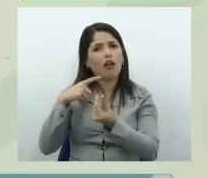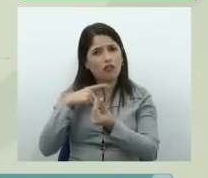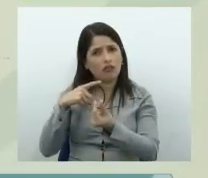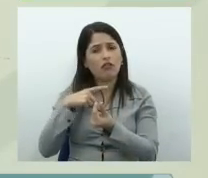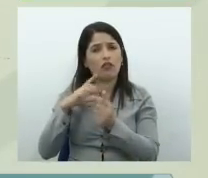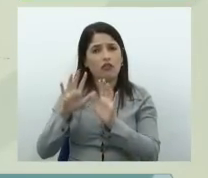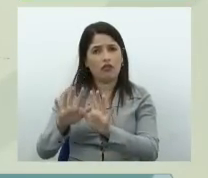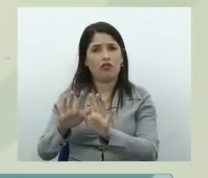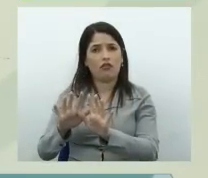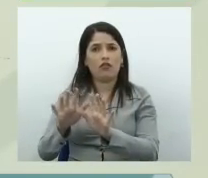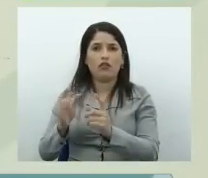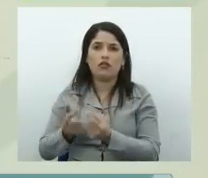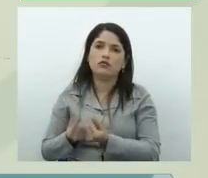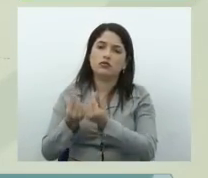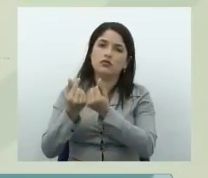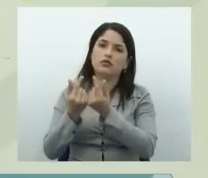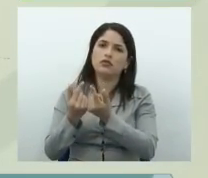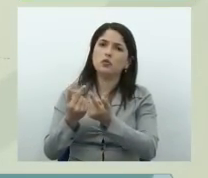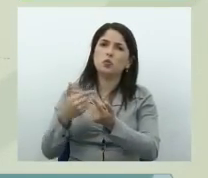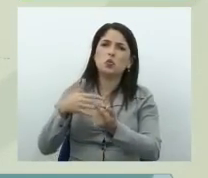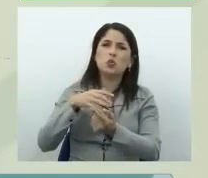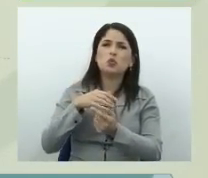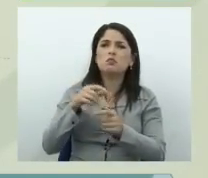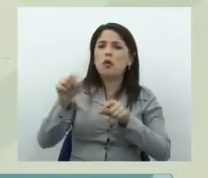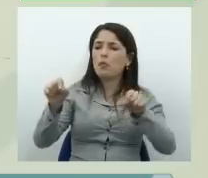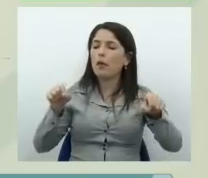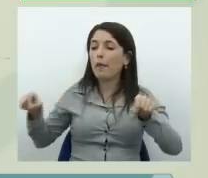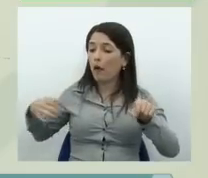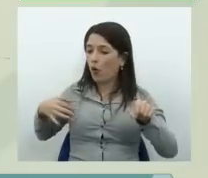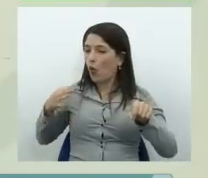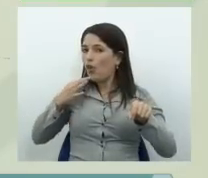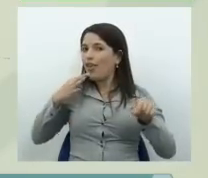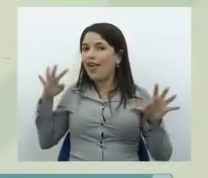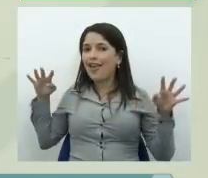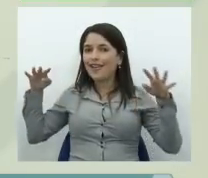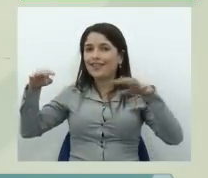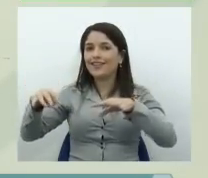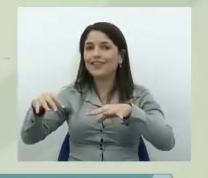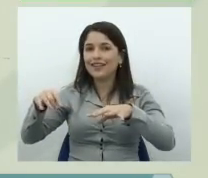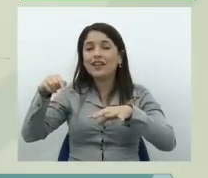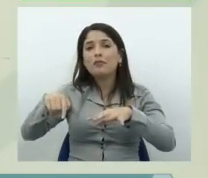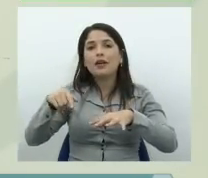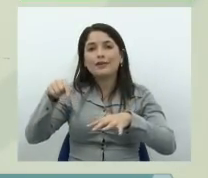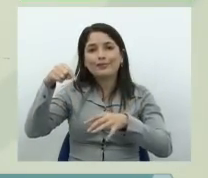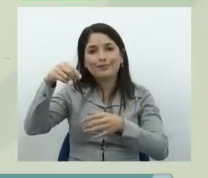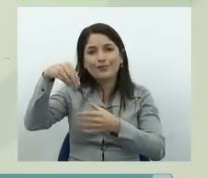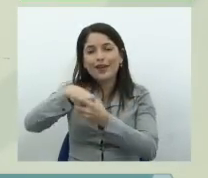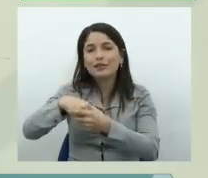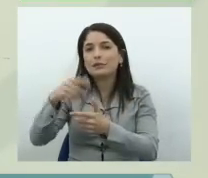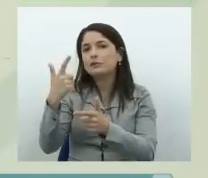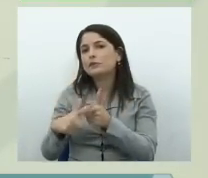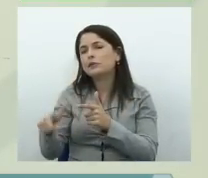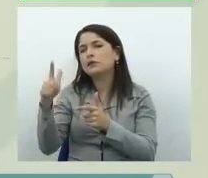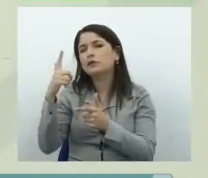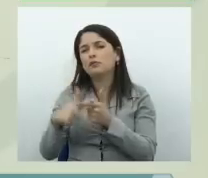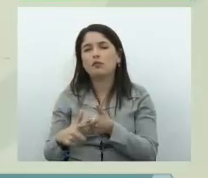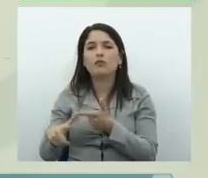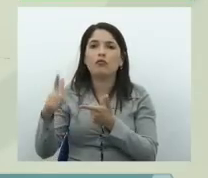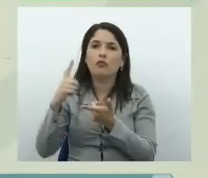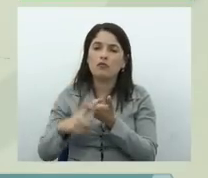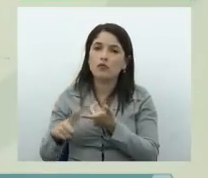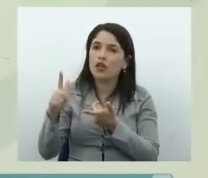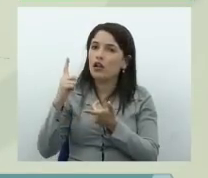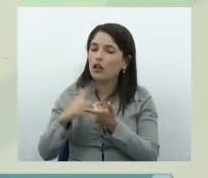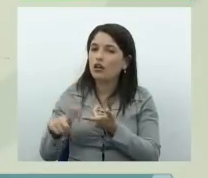tão conhecida, mas que possui tantos problemas crônicos. Eu tenho certeza que Guarulhos está